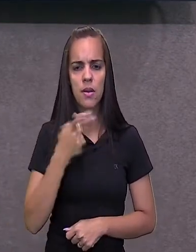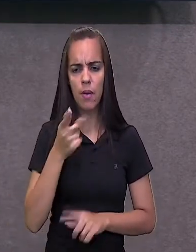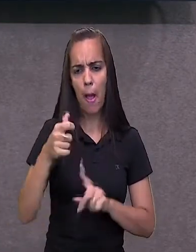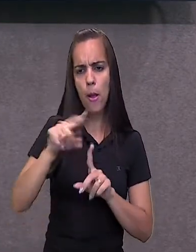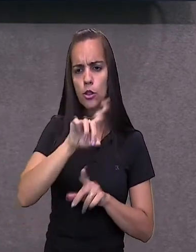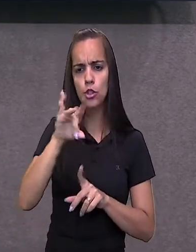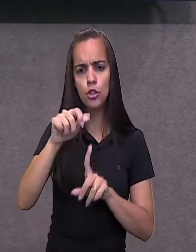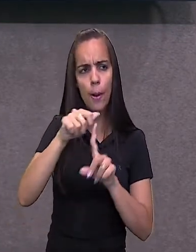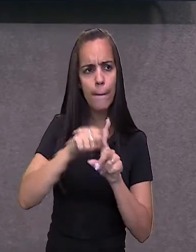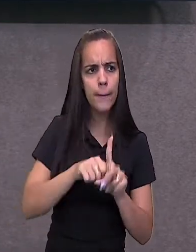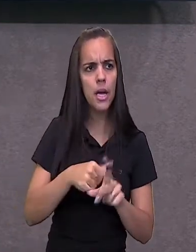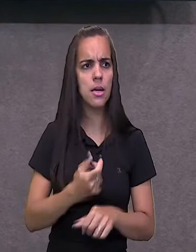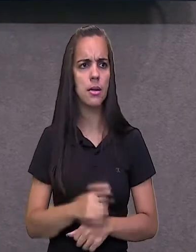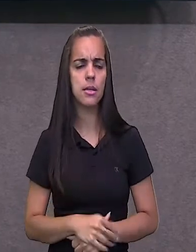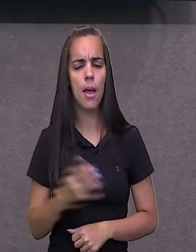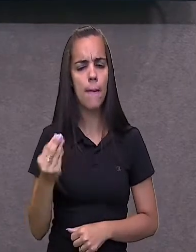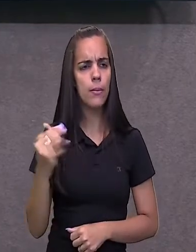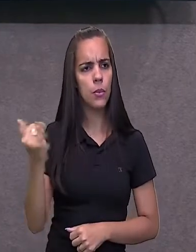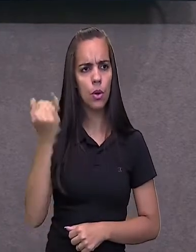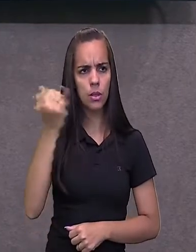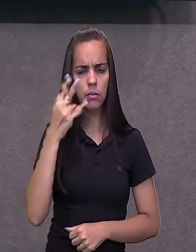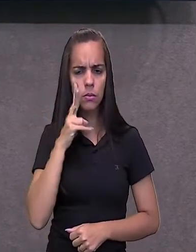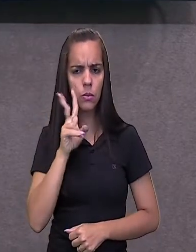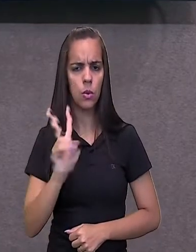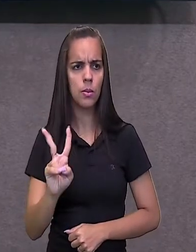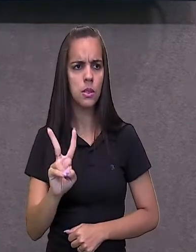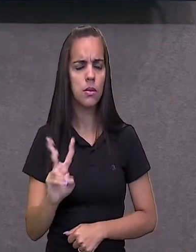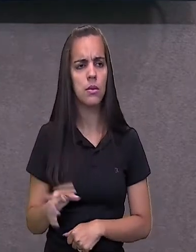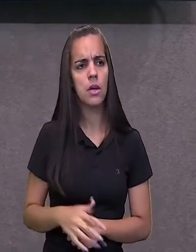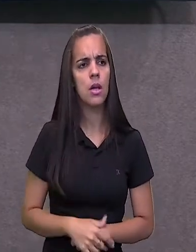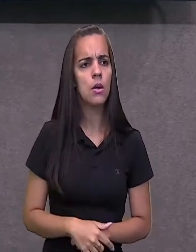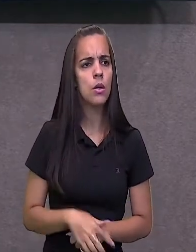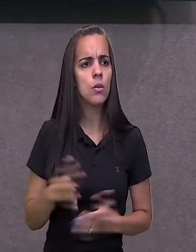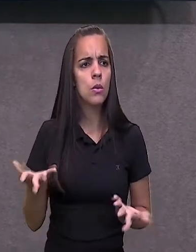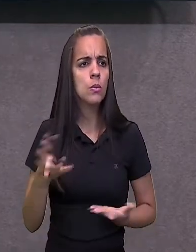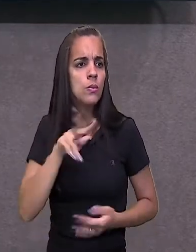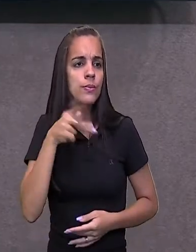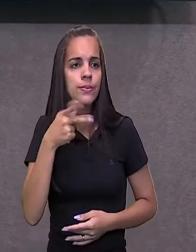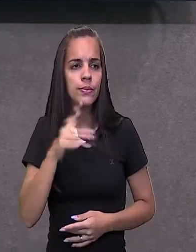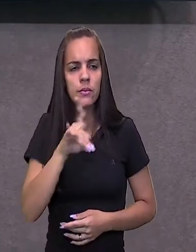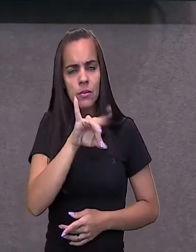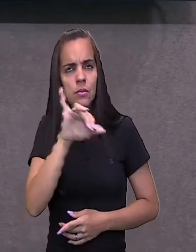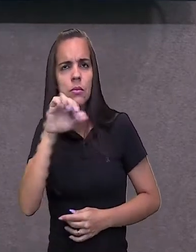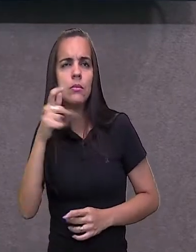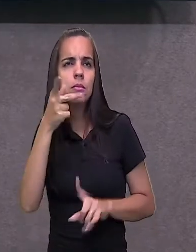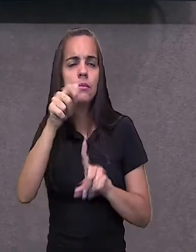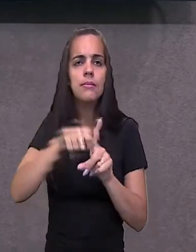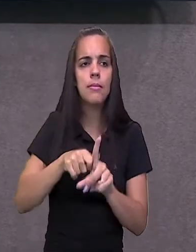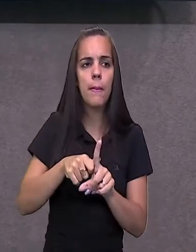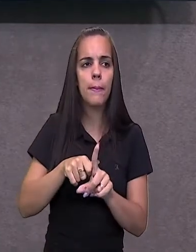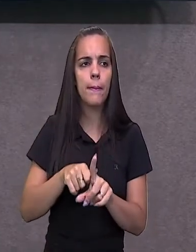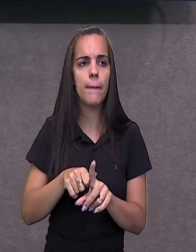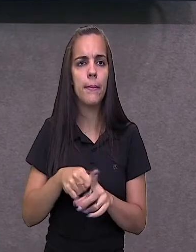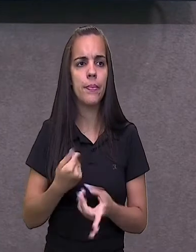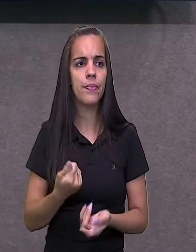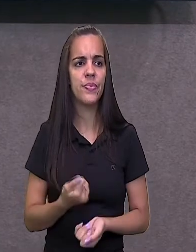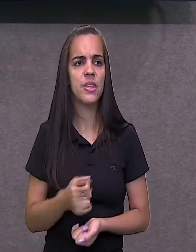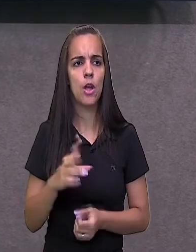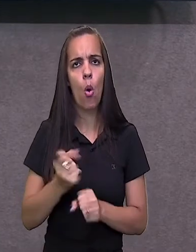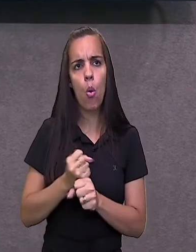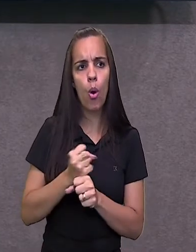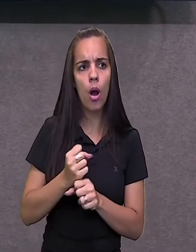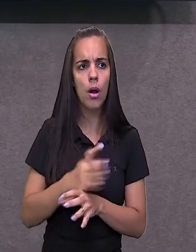mês, entendeu? E é importante observar também que quando a gente fala dias do mês, utilizando os